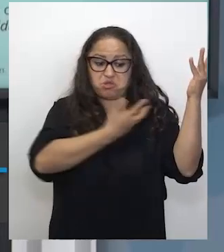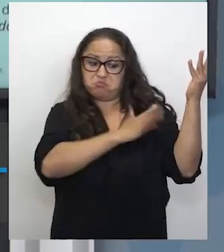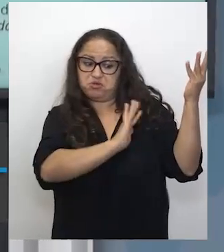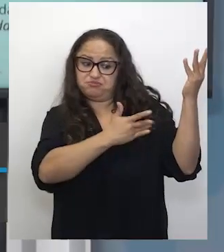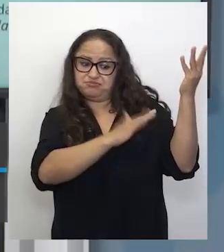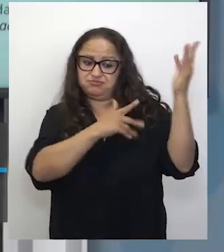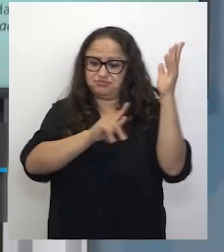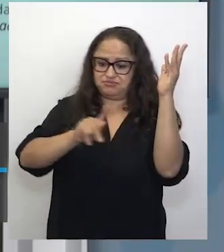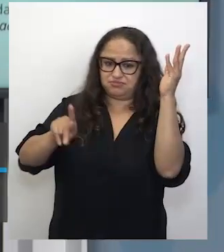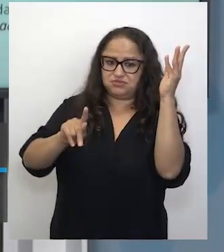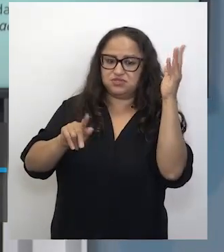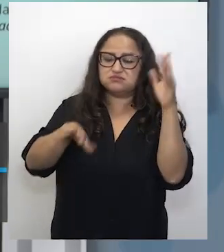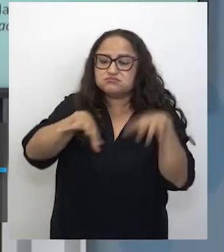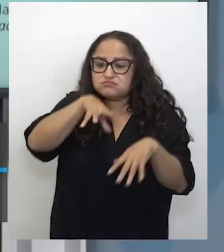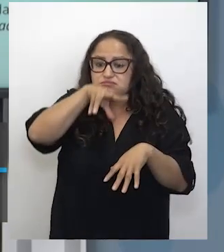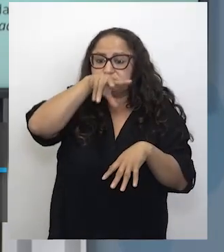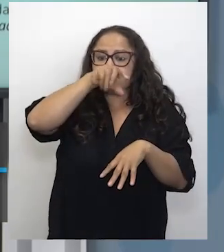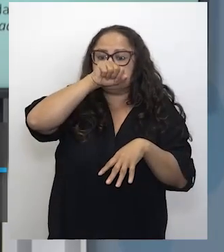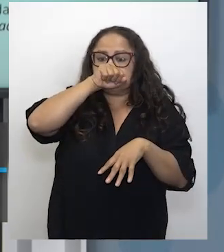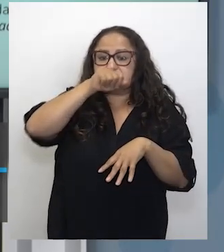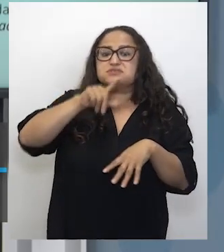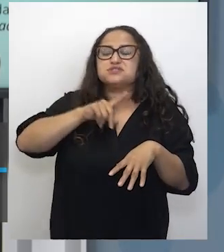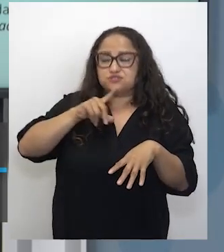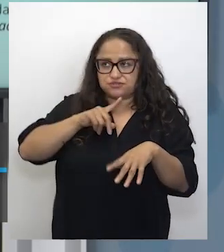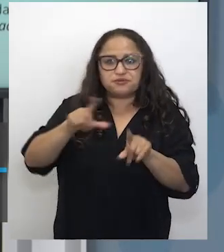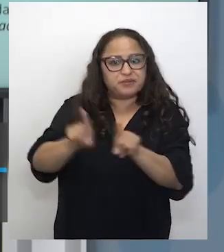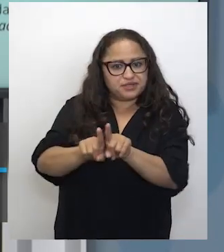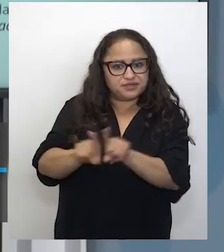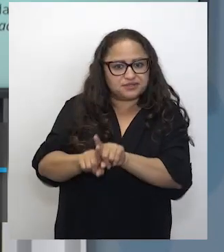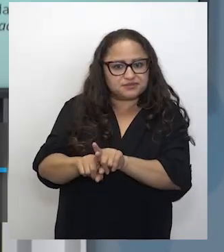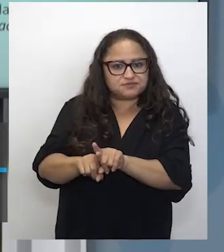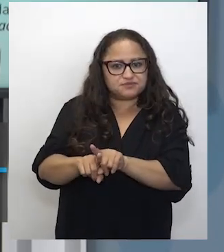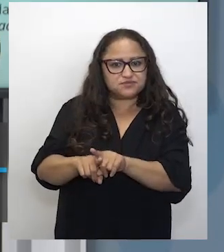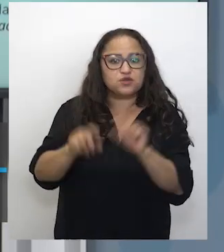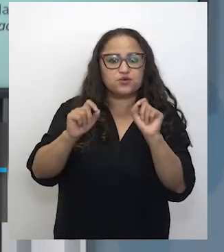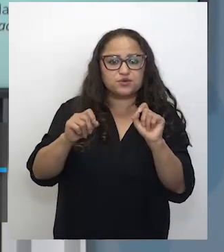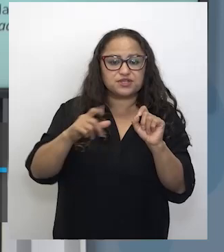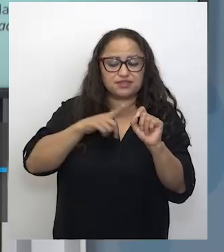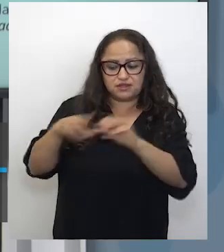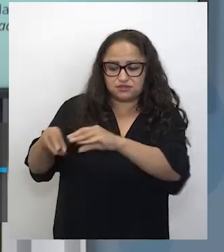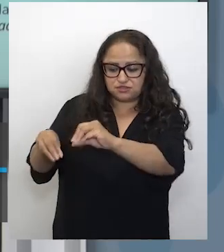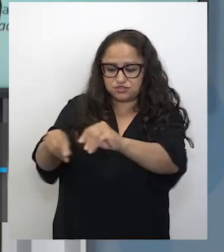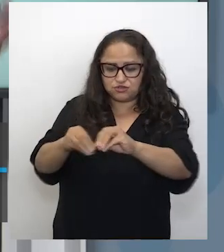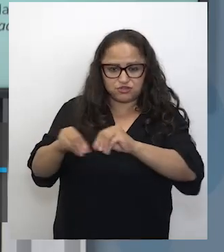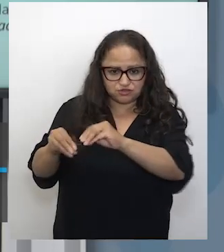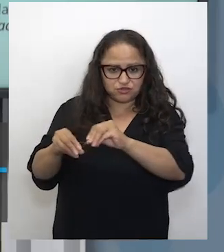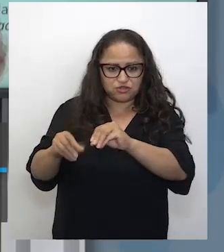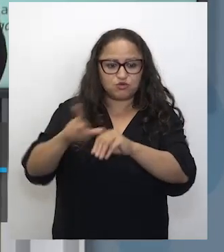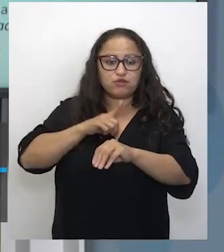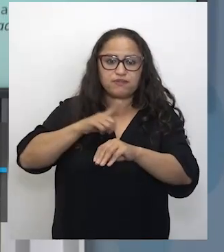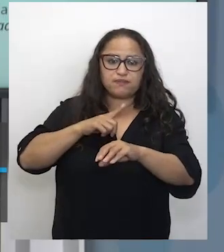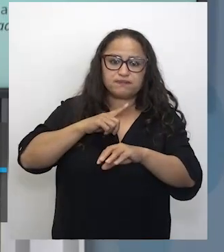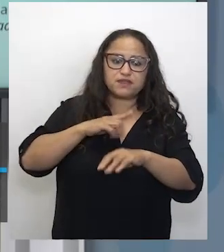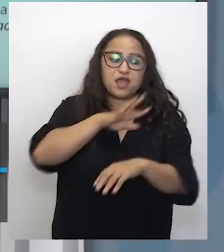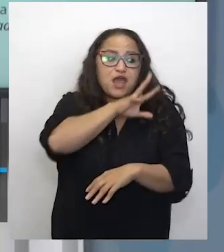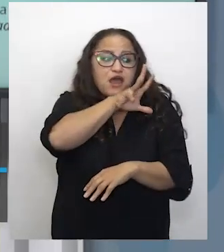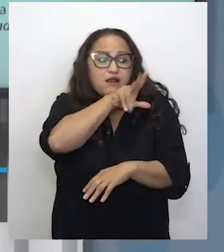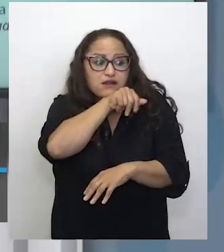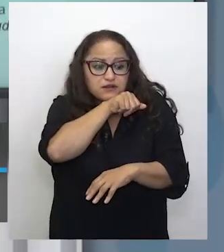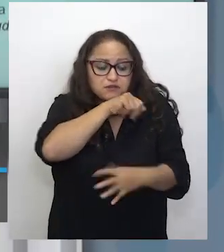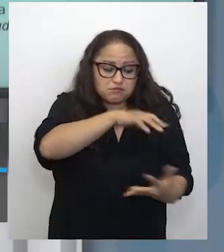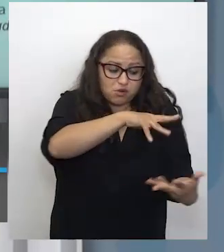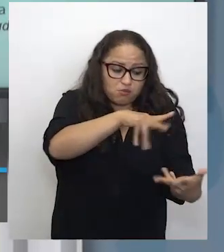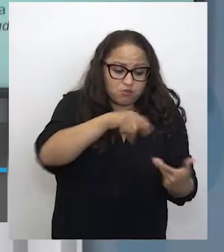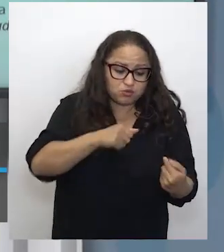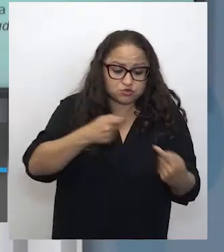com no território. Cheiro, né? Então, essa noção de território, ela está presente no mundo animal, está presente, né, vamos dizer,